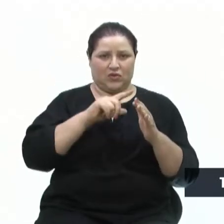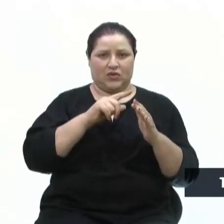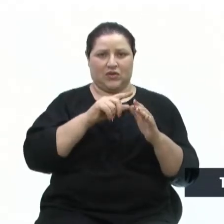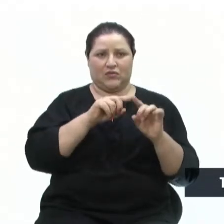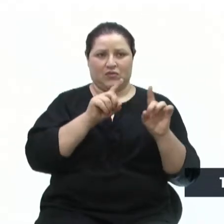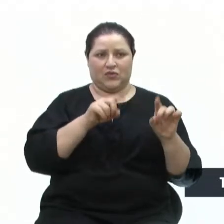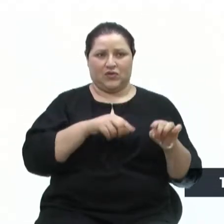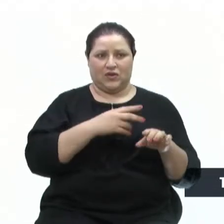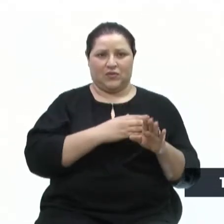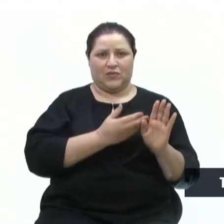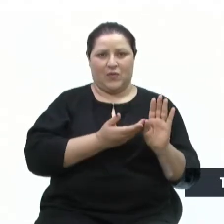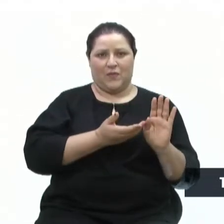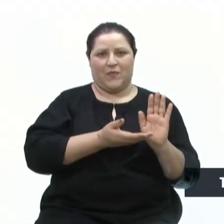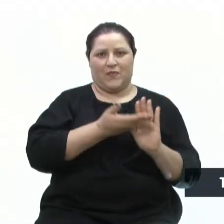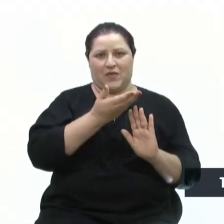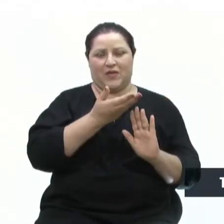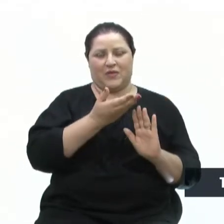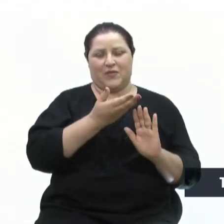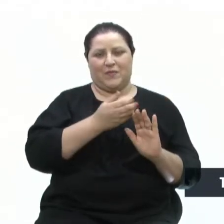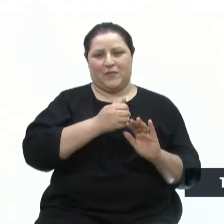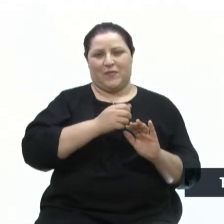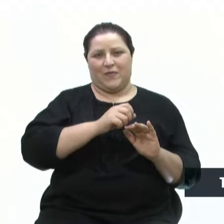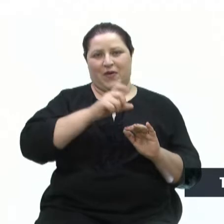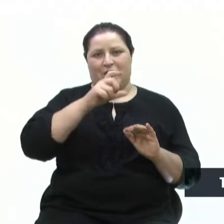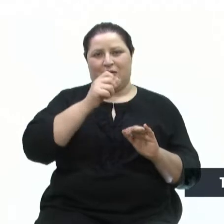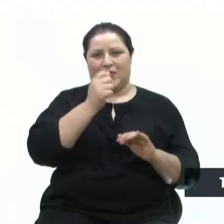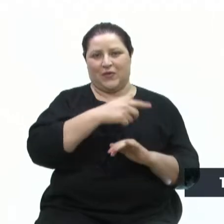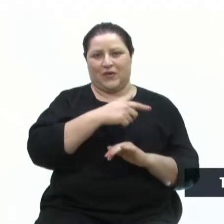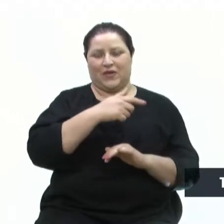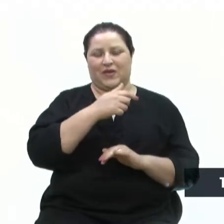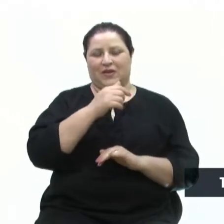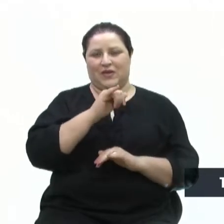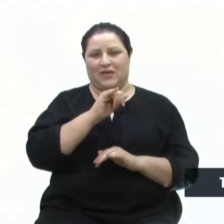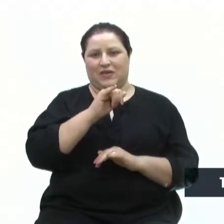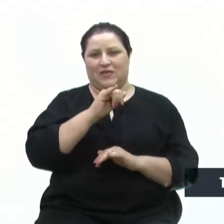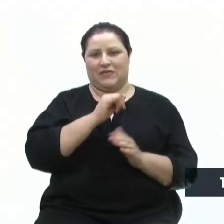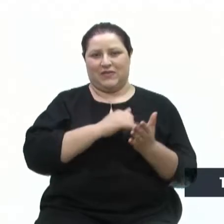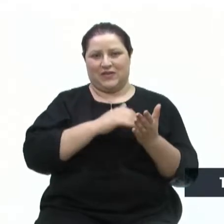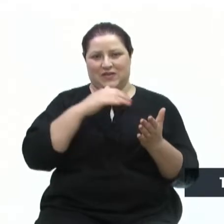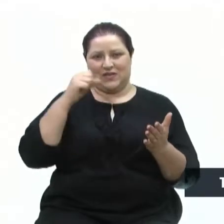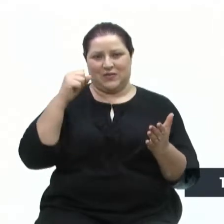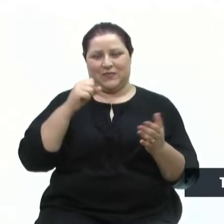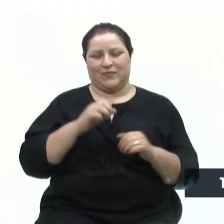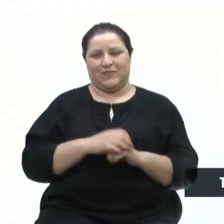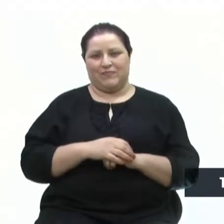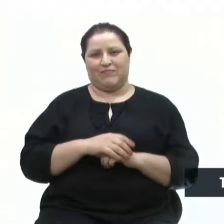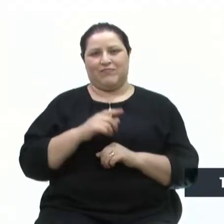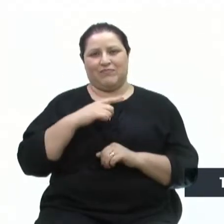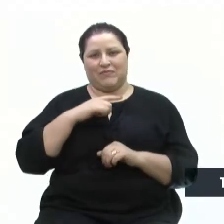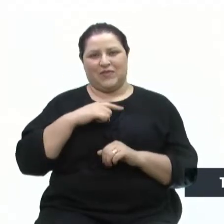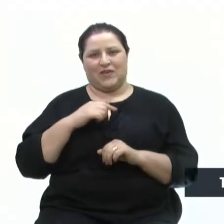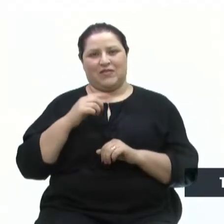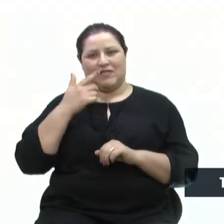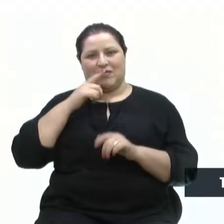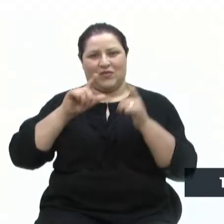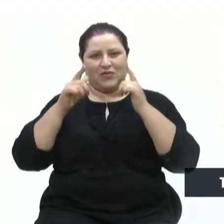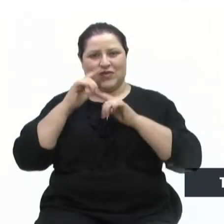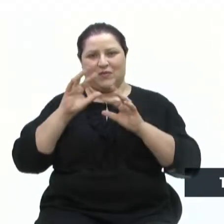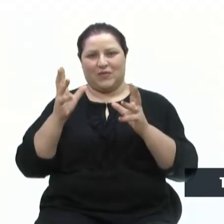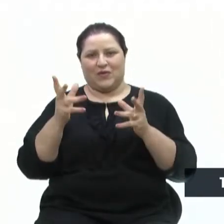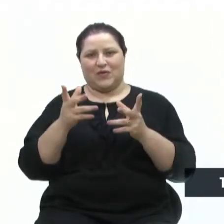A Conquista dos trabalhadores Metalúrgicos representam ganho para toda a cidade como reaquecimento da economia